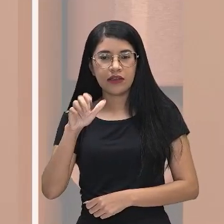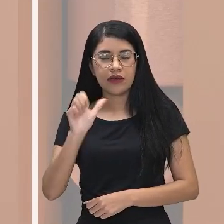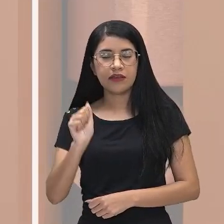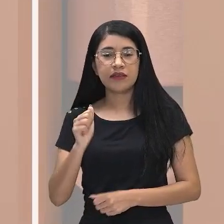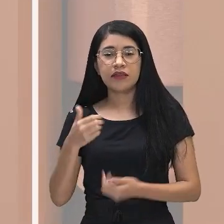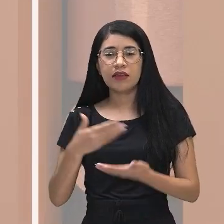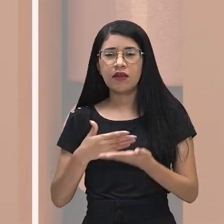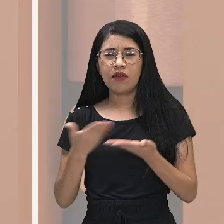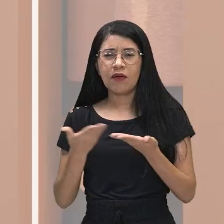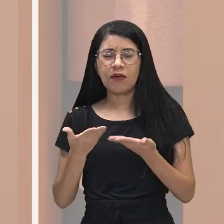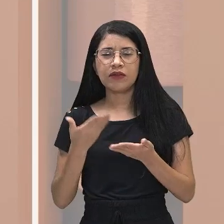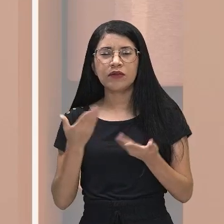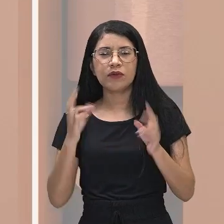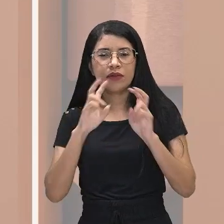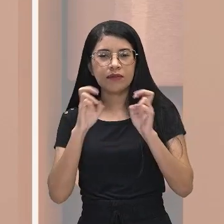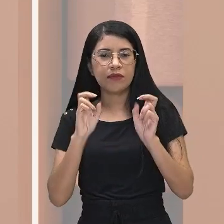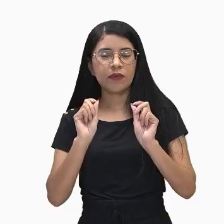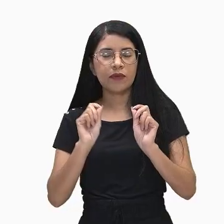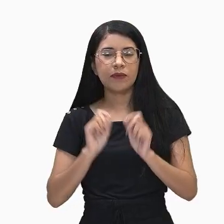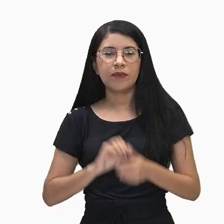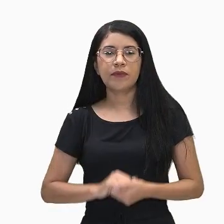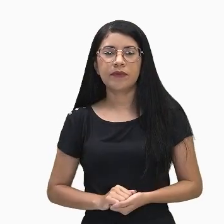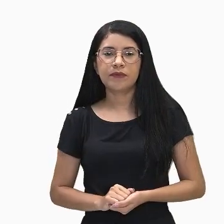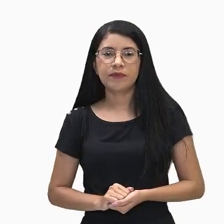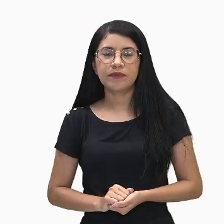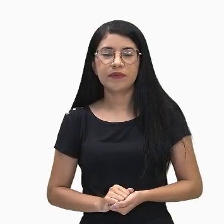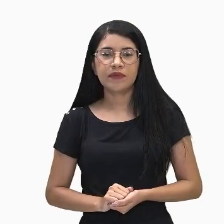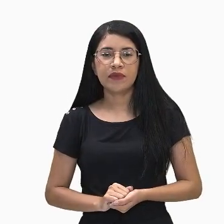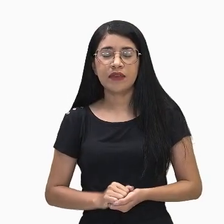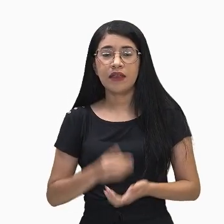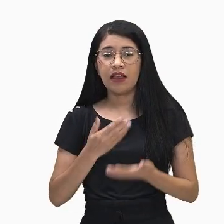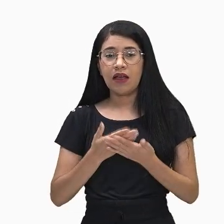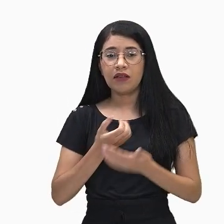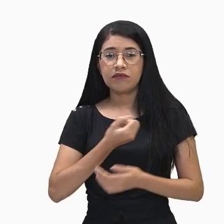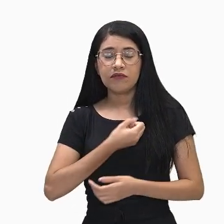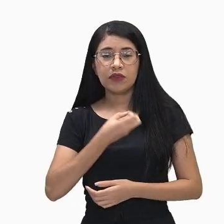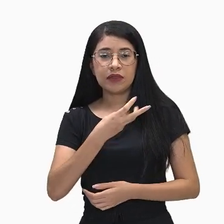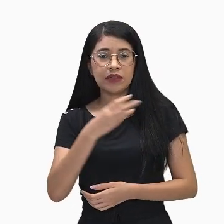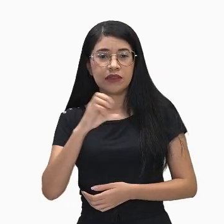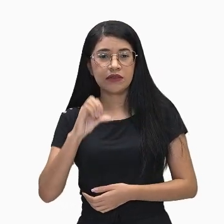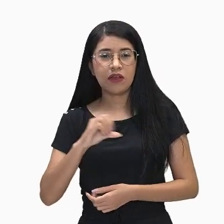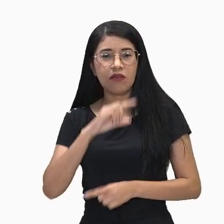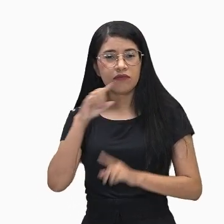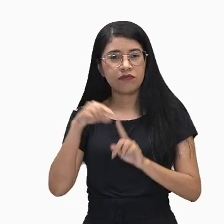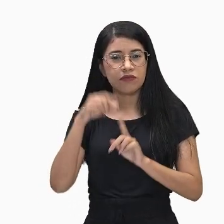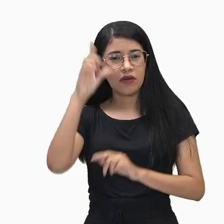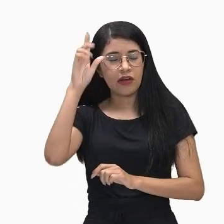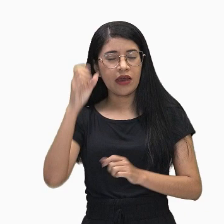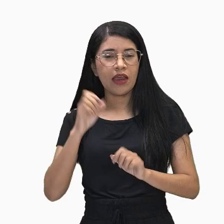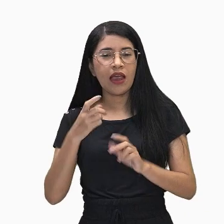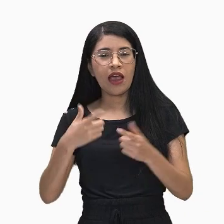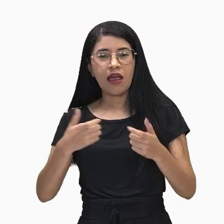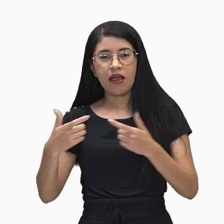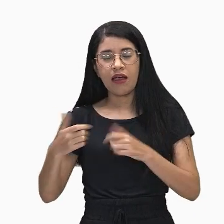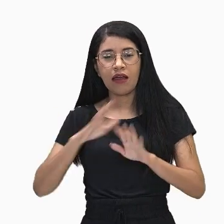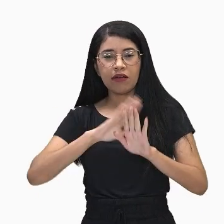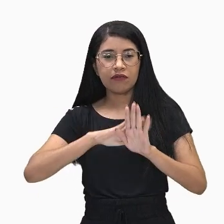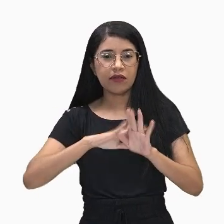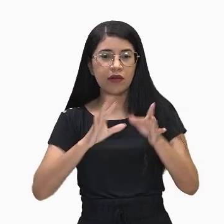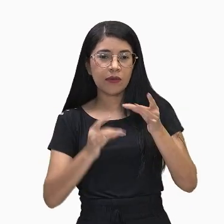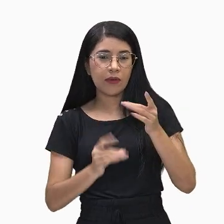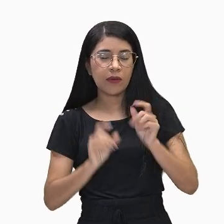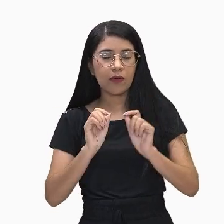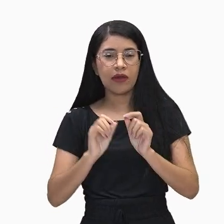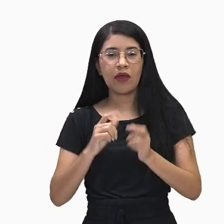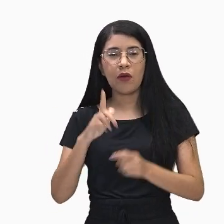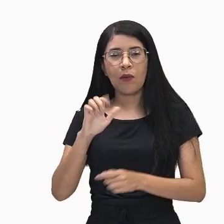então ver qual é o tema de nossa aula. Vamos lá, galera. Aula de número 39, objeto de conhecimento, a Guerra Fria, detalhamento, o